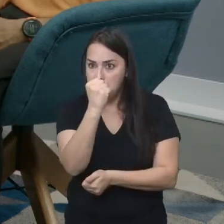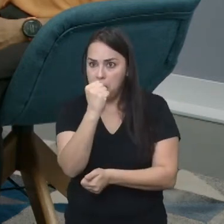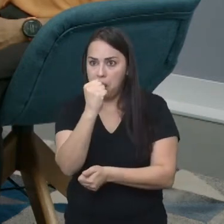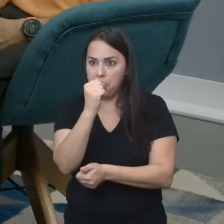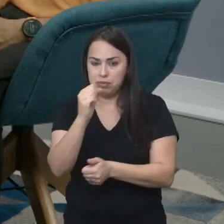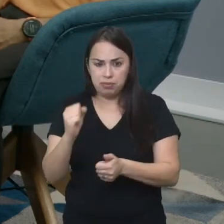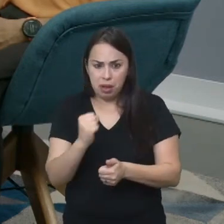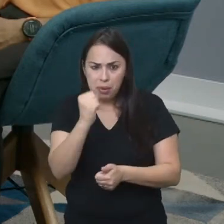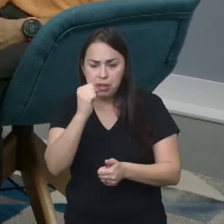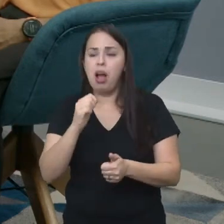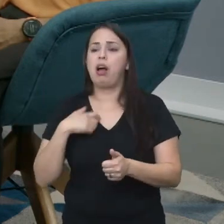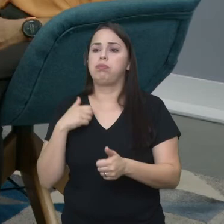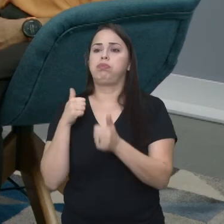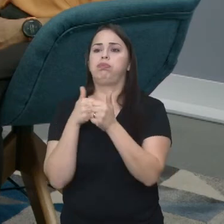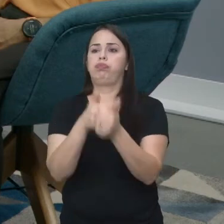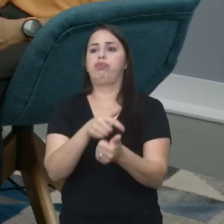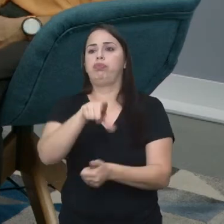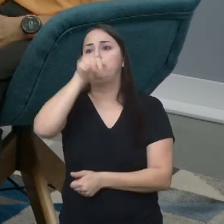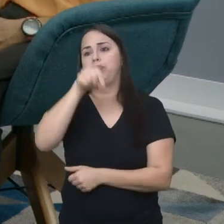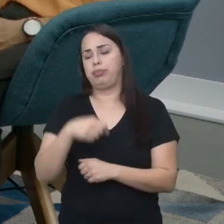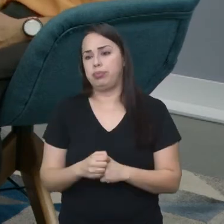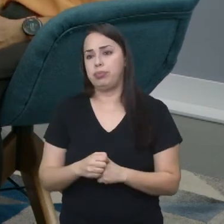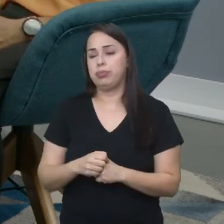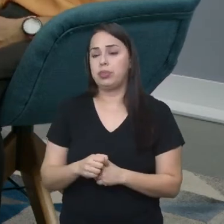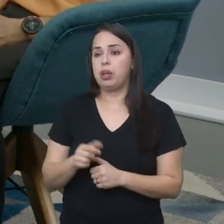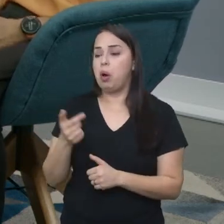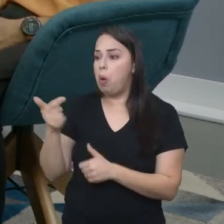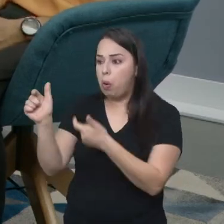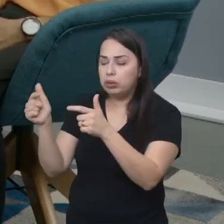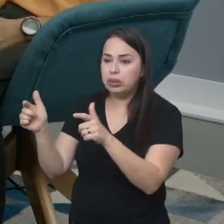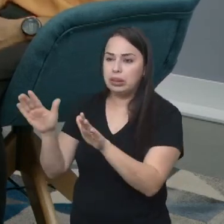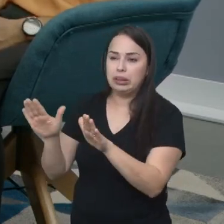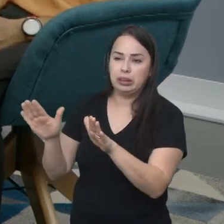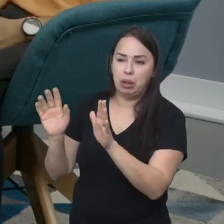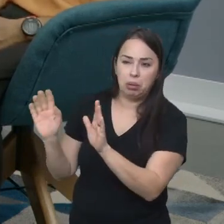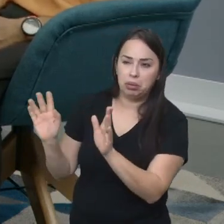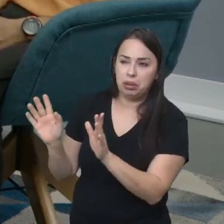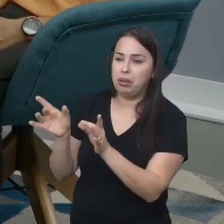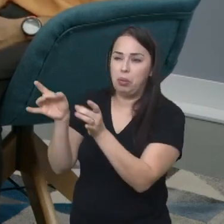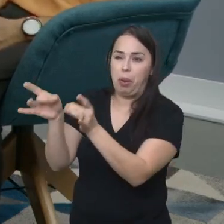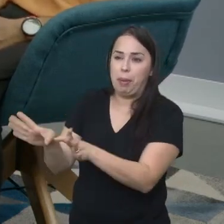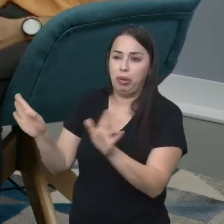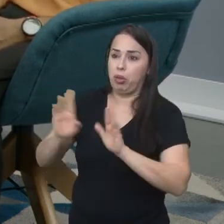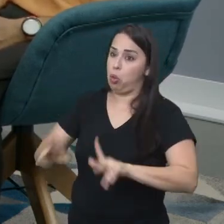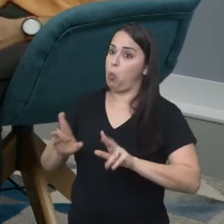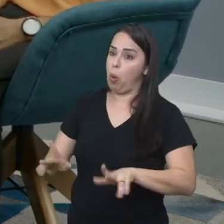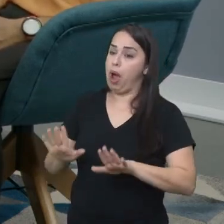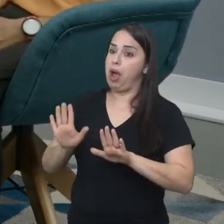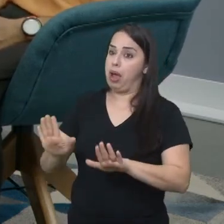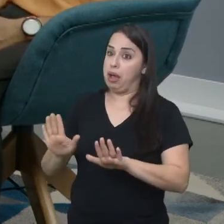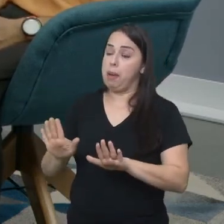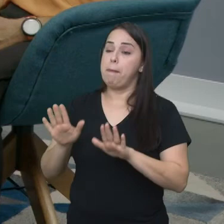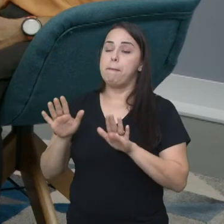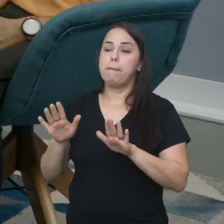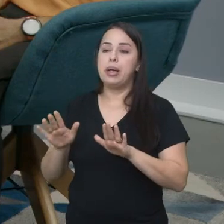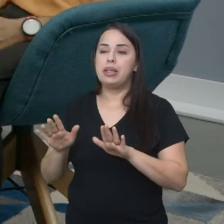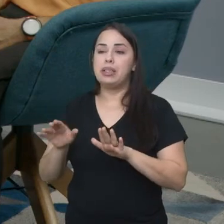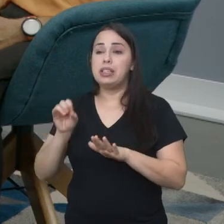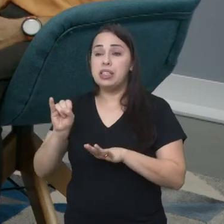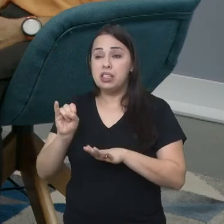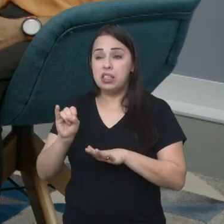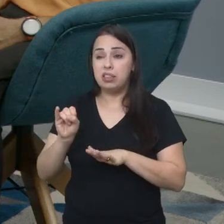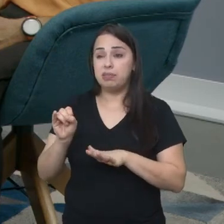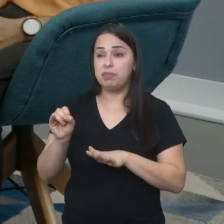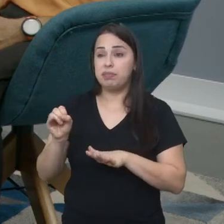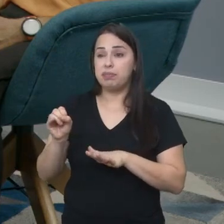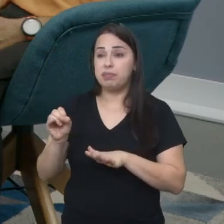né? Não que outros não sejam atendidos, mas se houvesse mais 1 ou 2 conselhos,